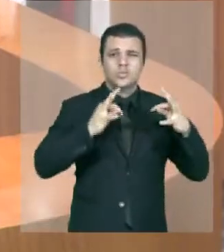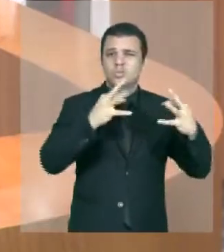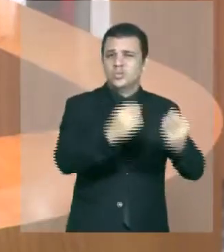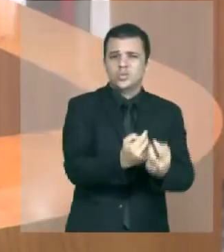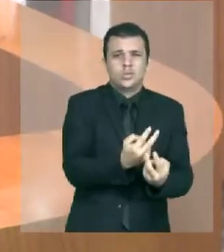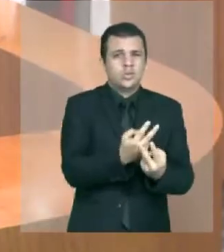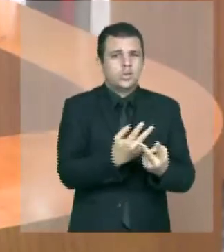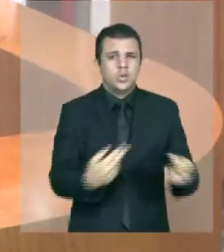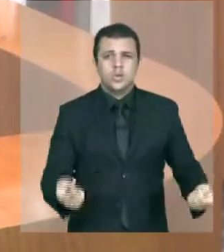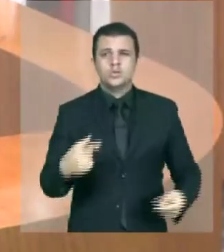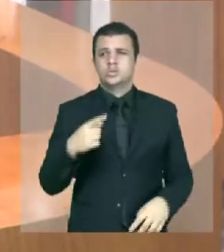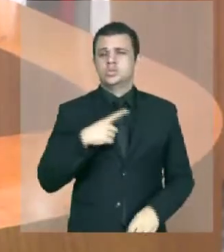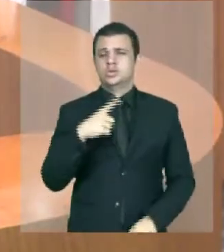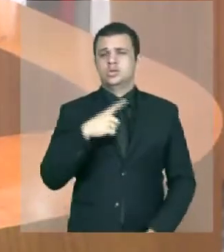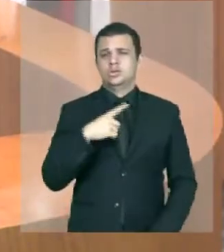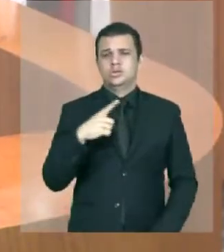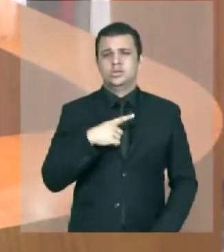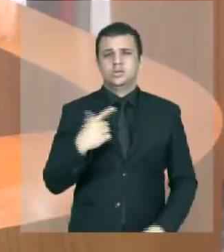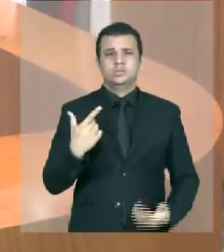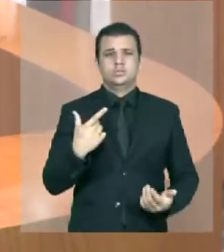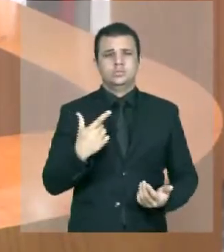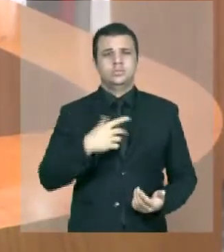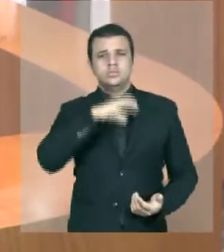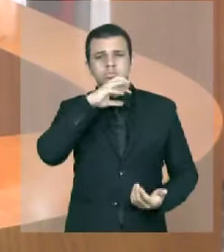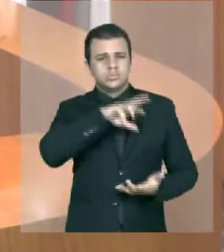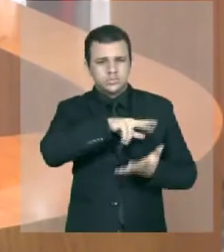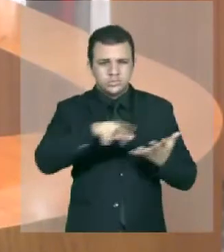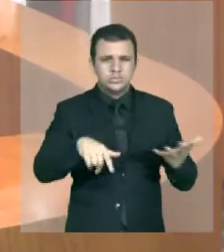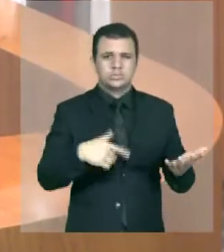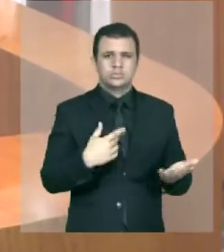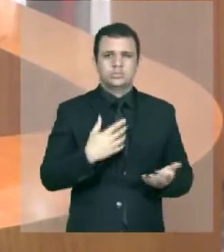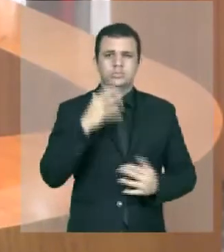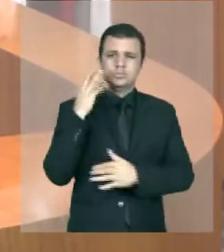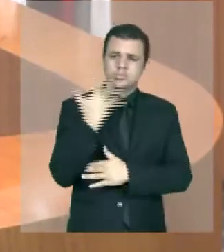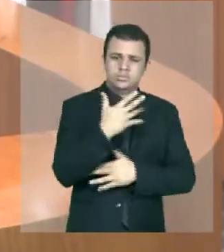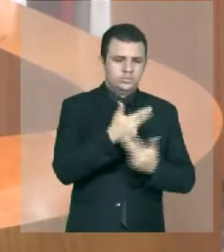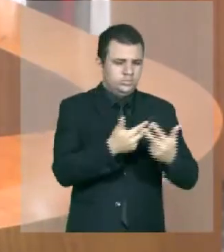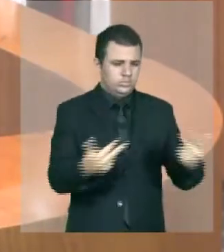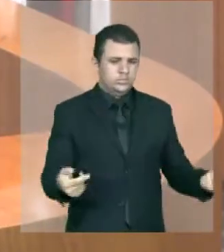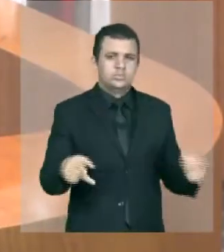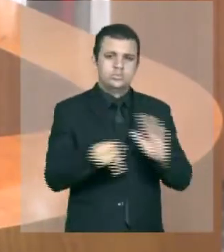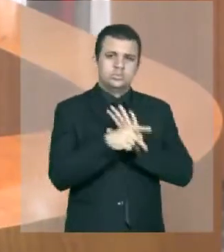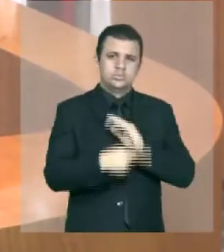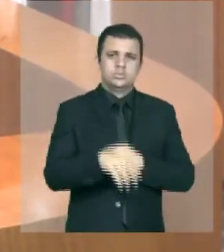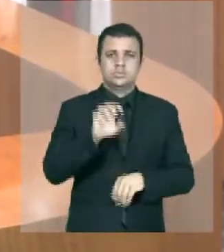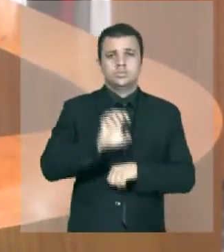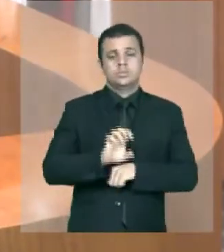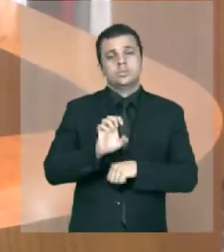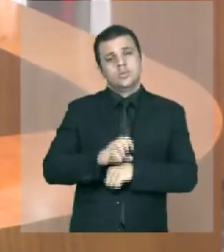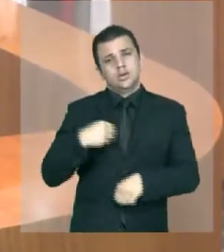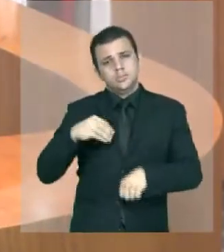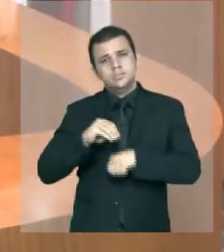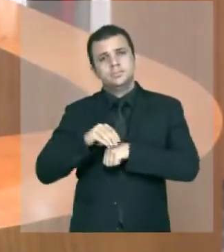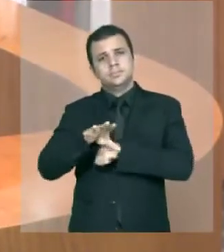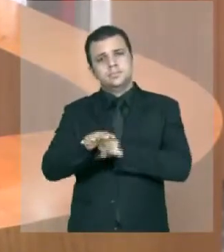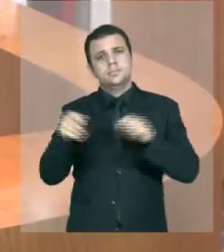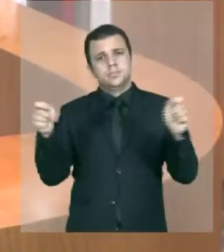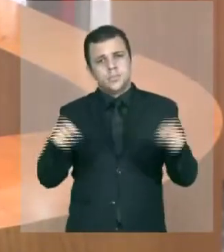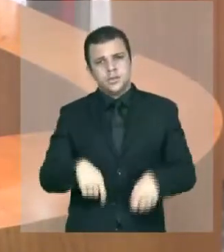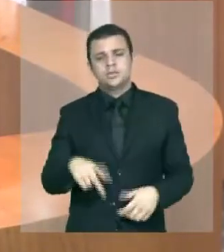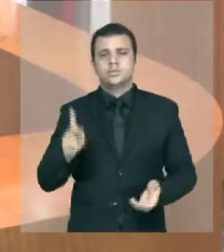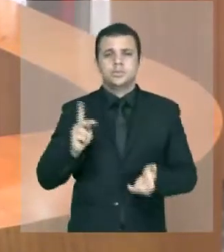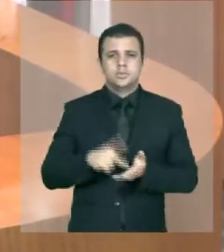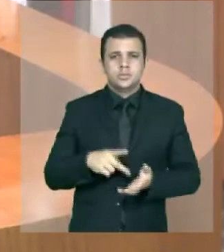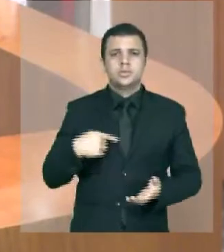abrange não só a fauna, como a flora do estado do Maranhão. Então, essa foi a nossa mensagem de poder realmente levar